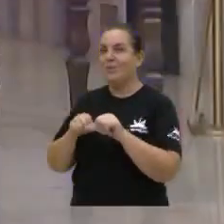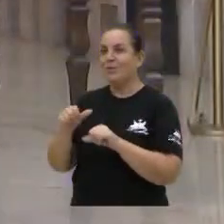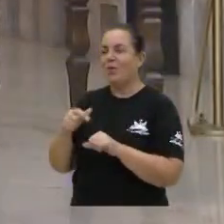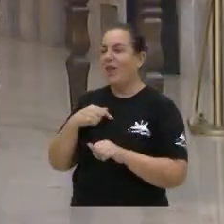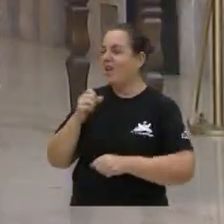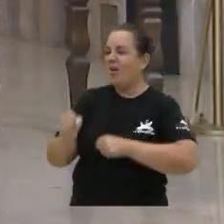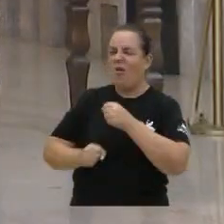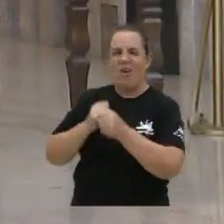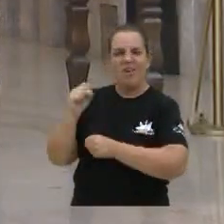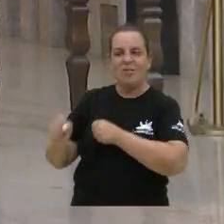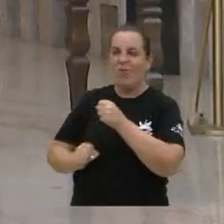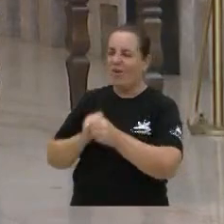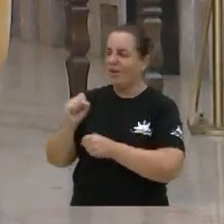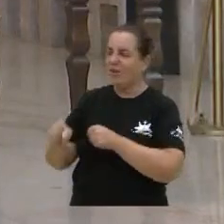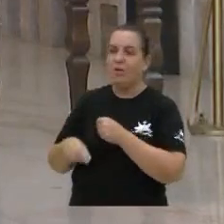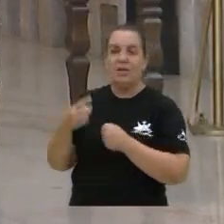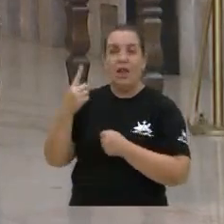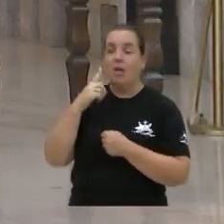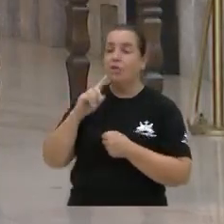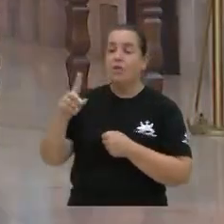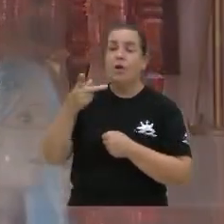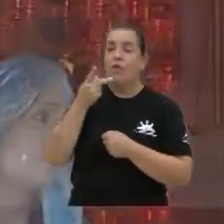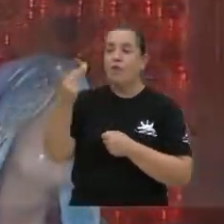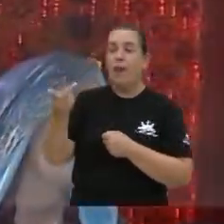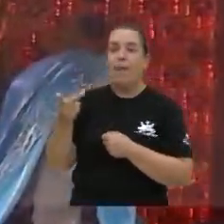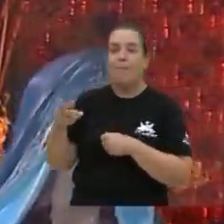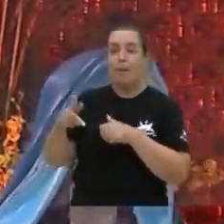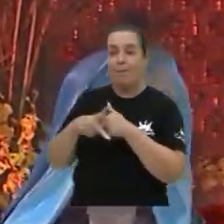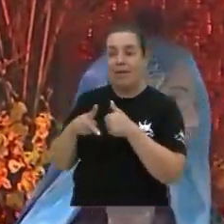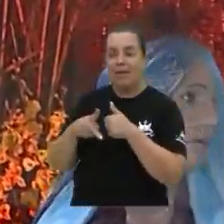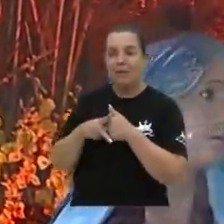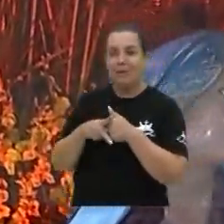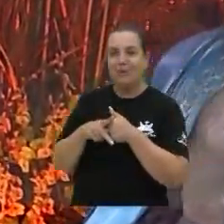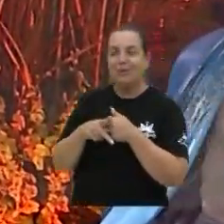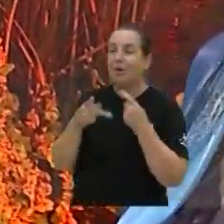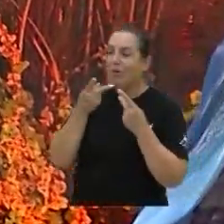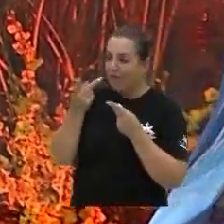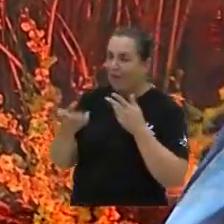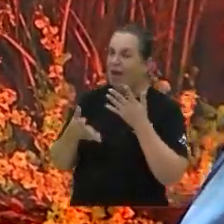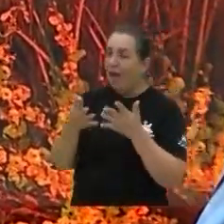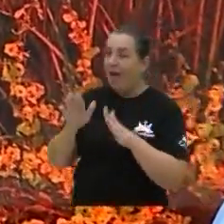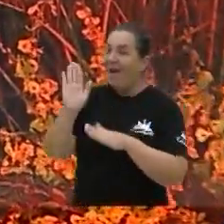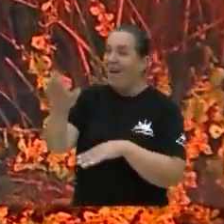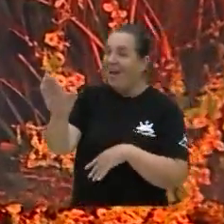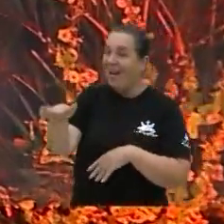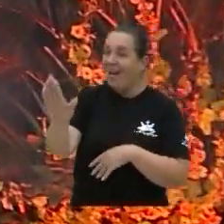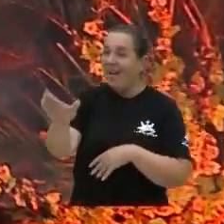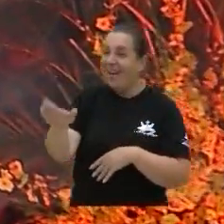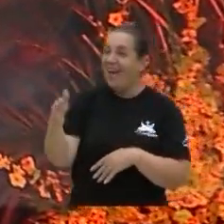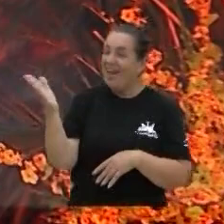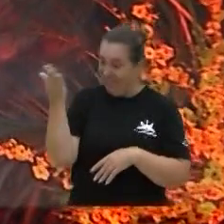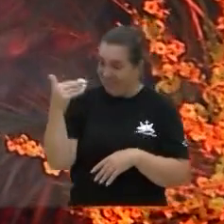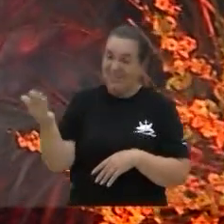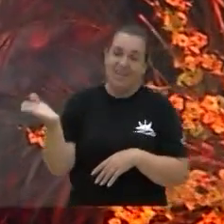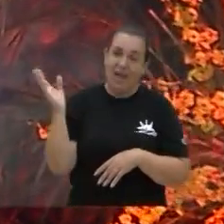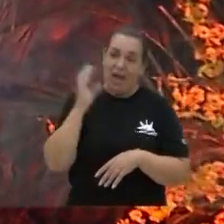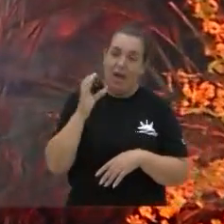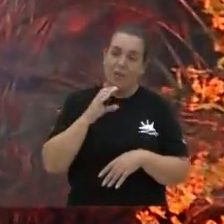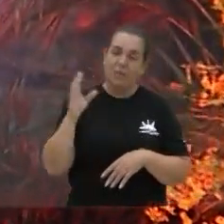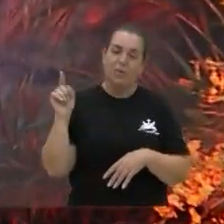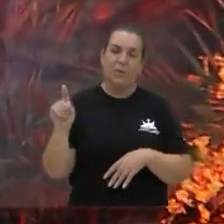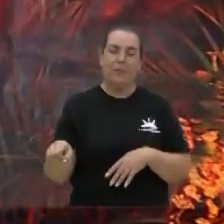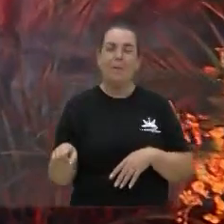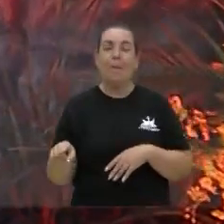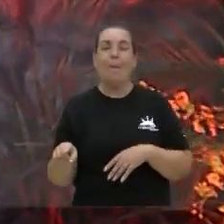saiu correndo. Ela foi contar para Simão Pedro. Simão Pedro rapidamente busca.